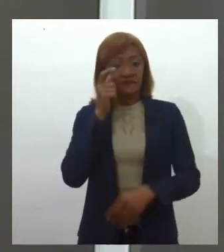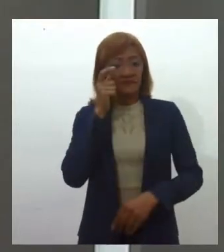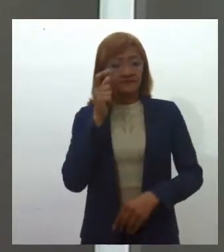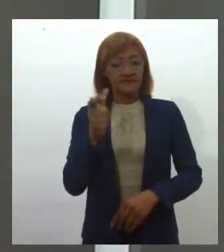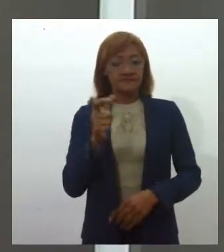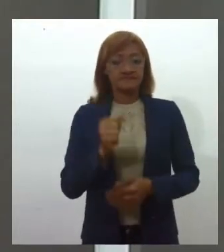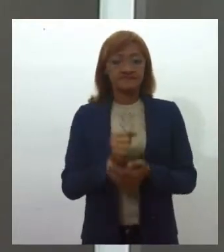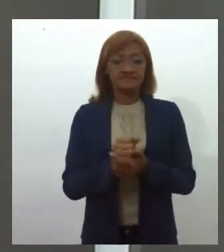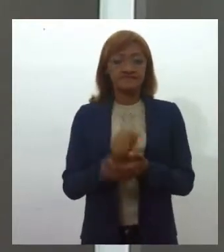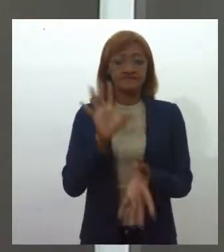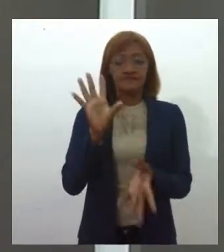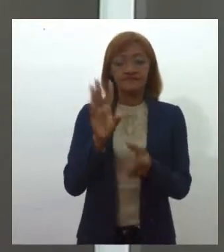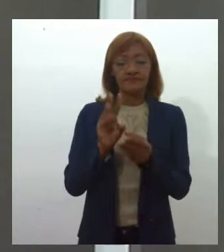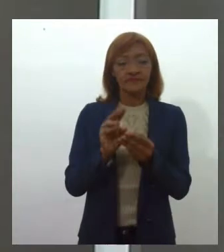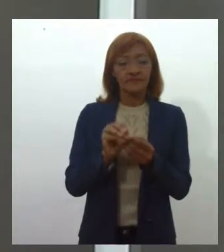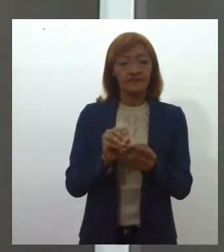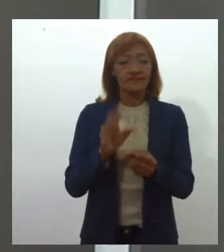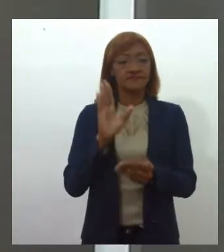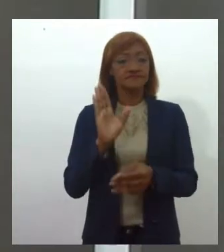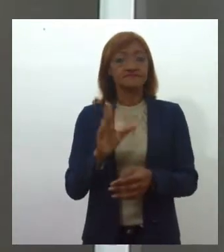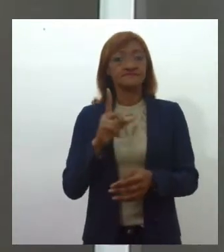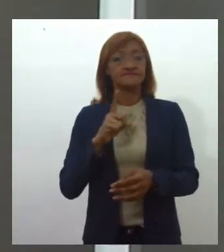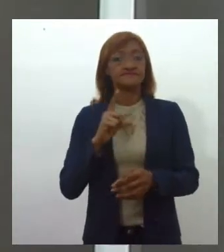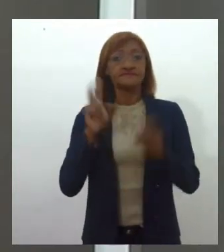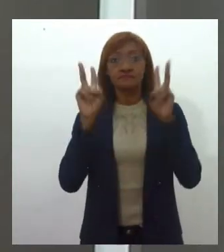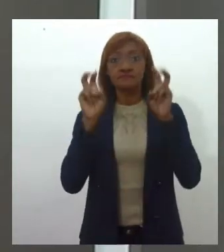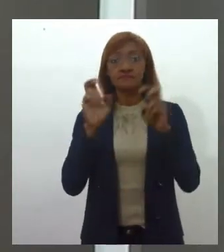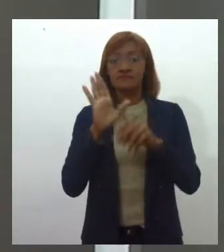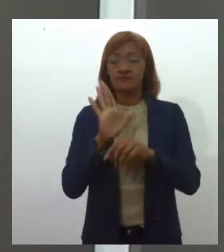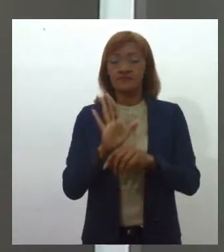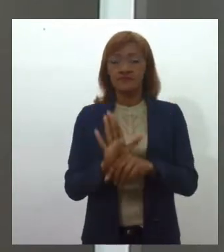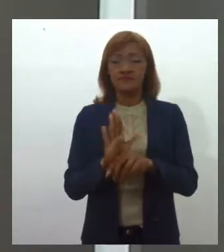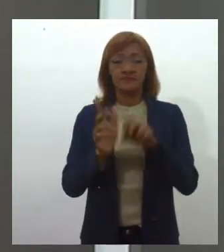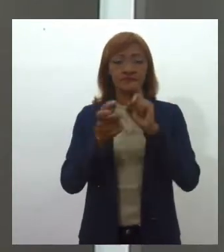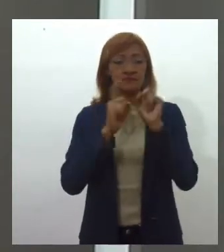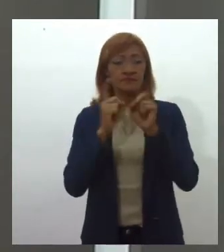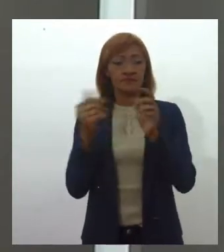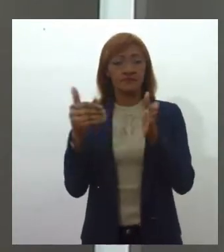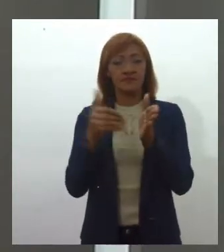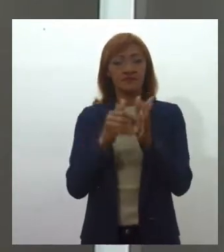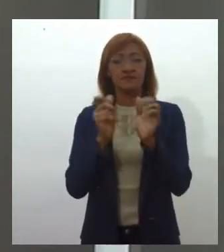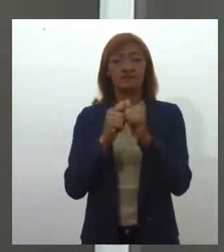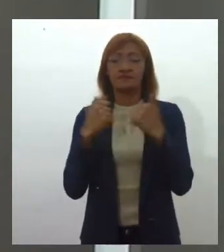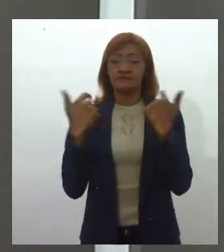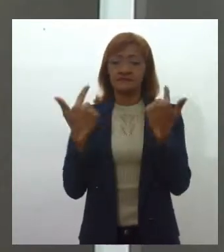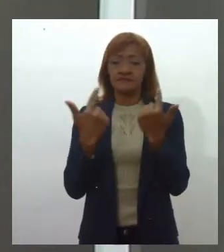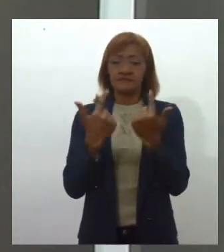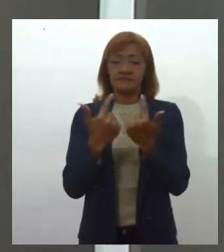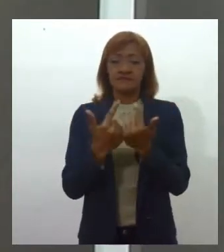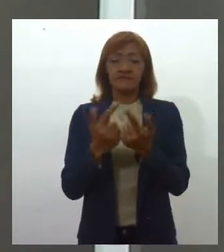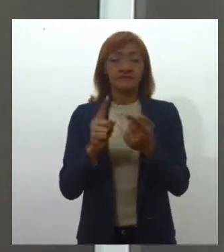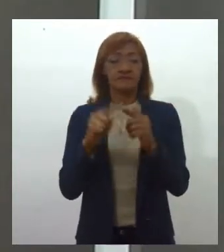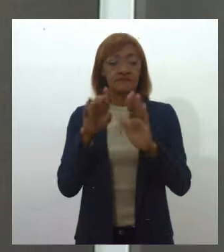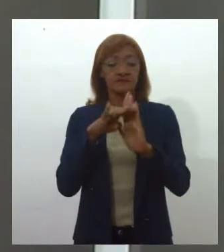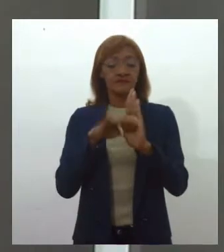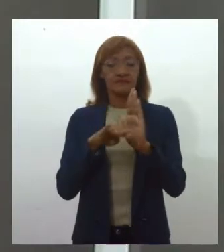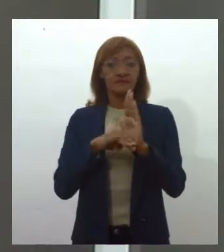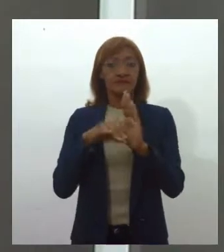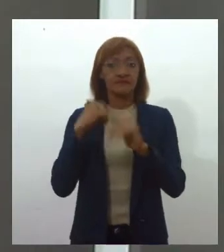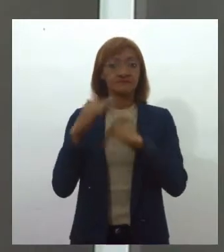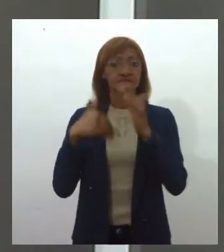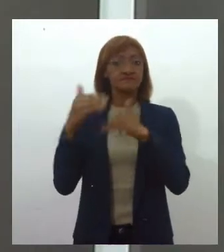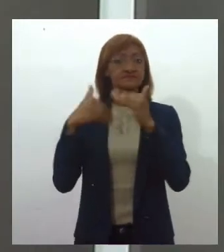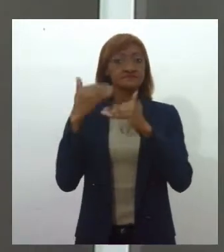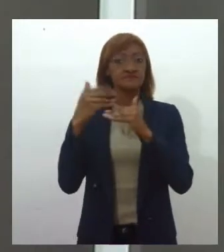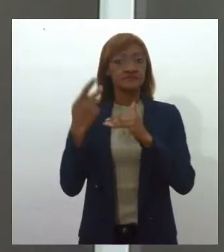um resumo dos assuntos levados à tribuna nas últimas sessões plenárias da Assembleia Legislativa. Plano de Desenvolvimento Sustentável